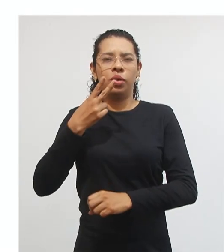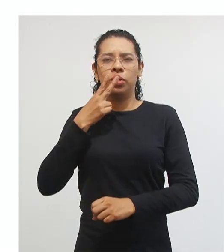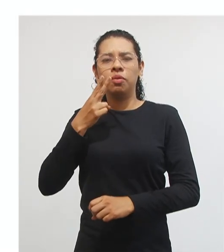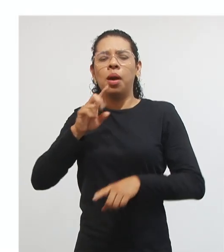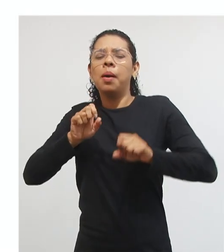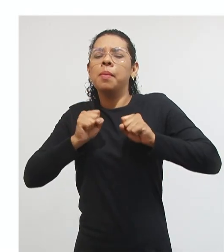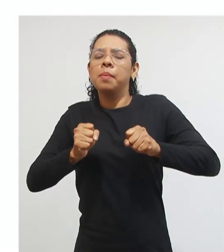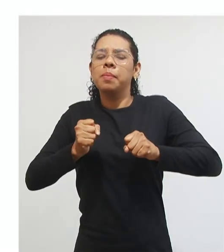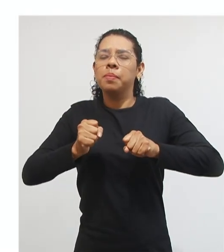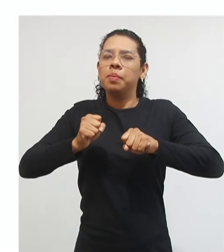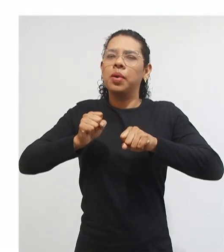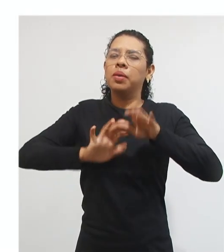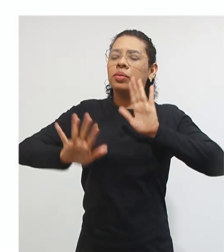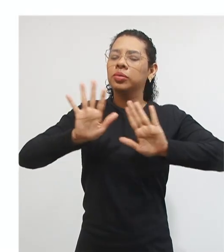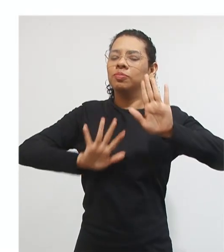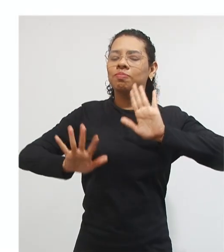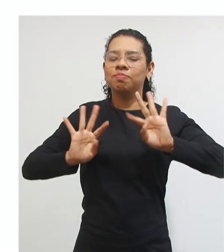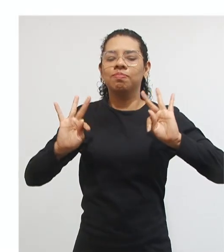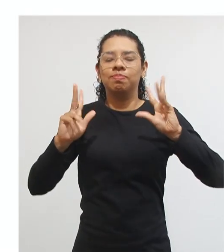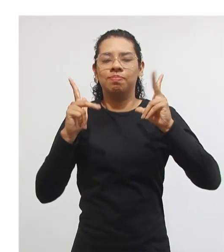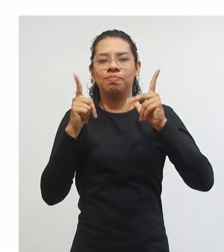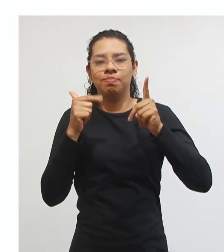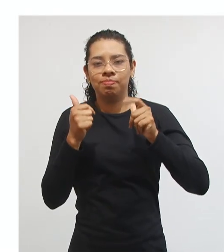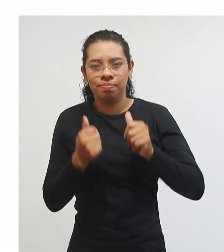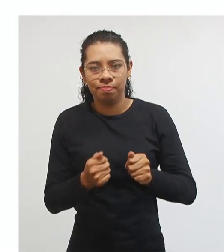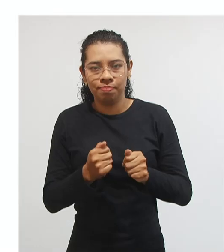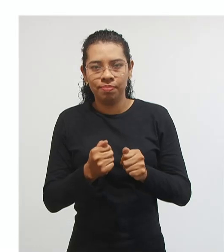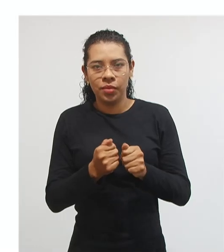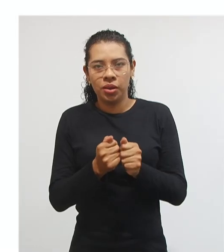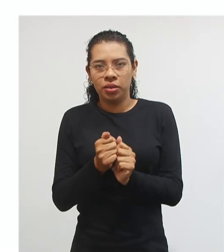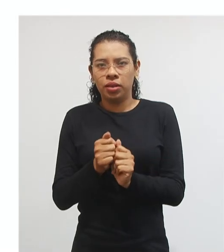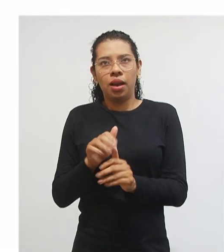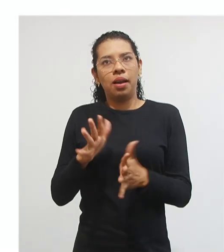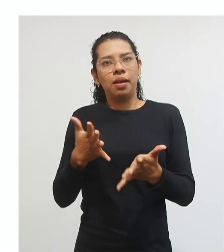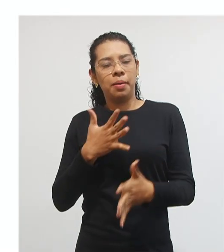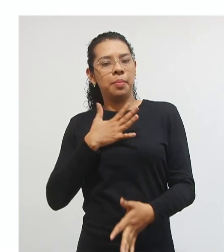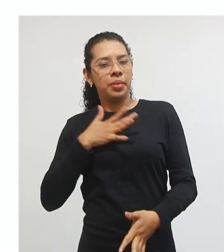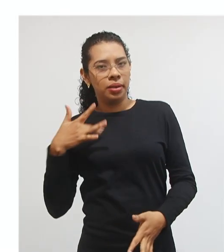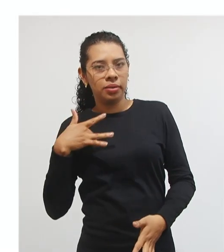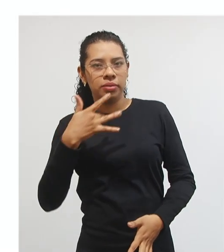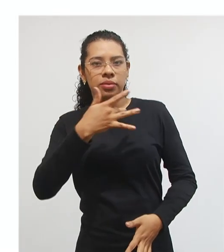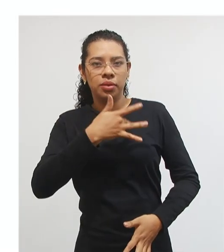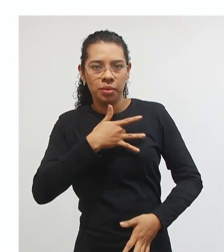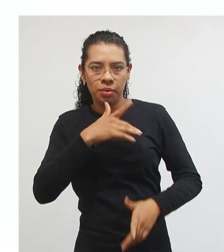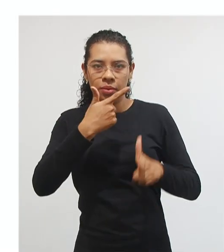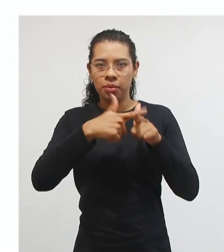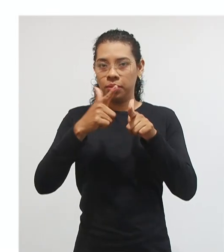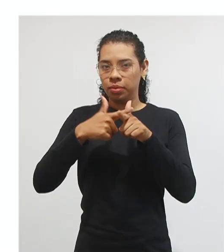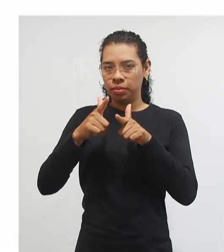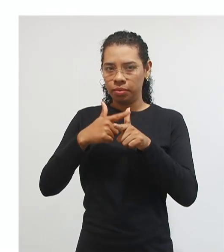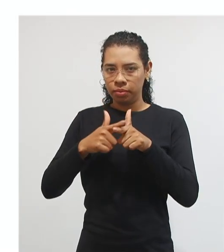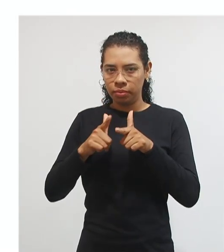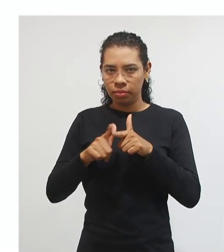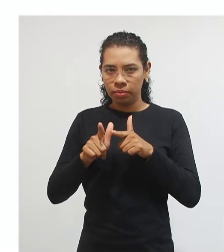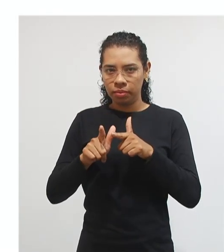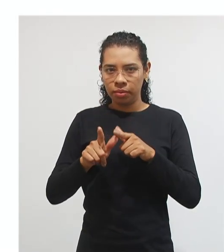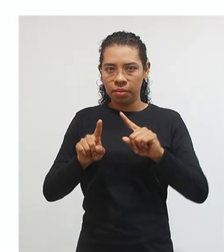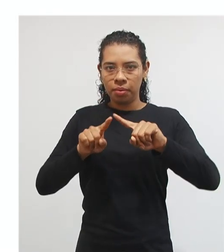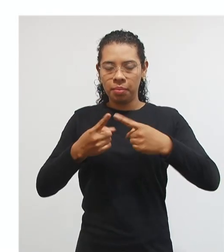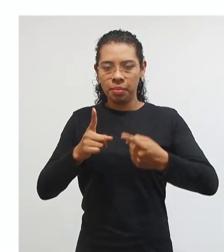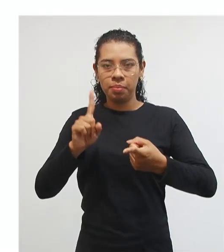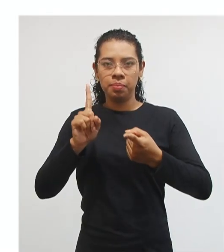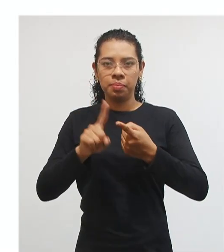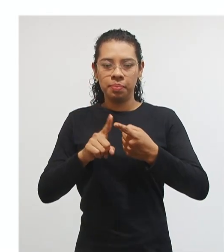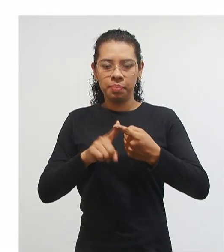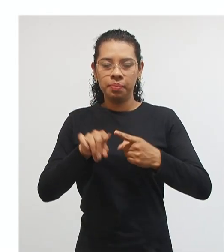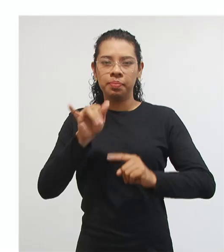é prejudicial. Da crença em atitude, ela pensa, vou parar de fumar. E da atitude em valor, eu vou parar de fumar para